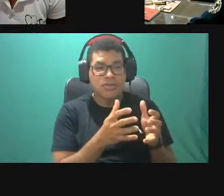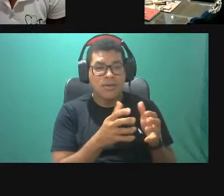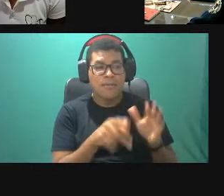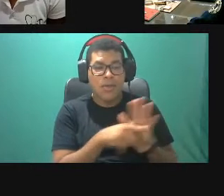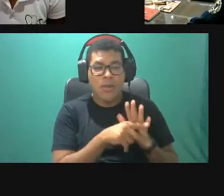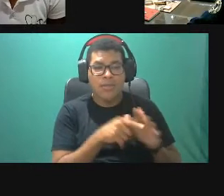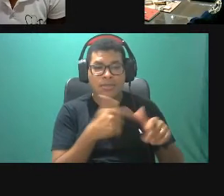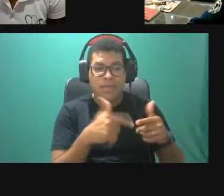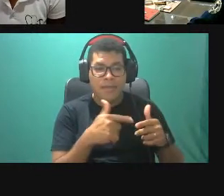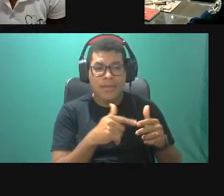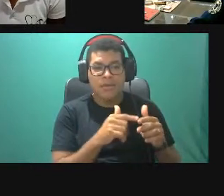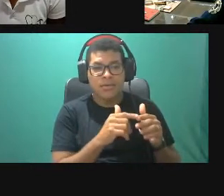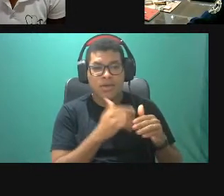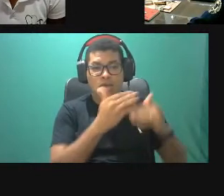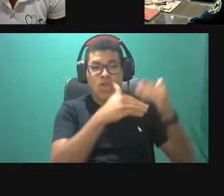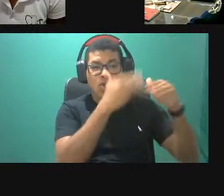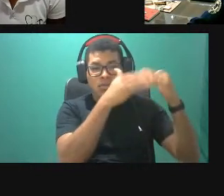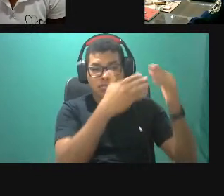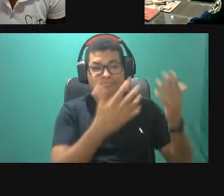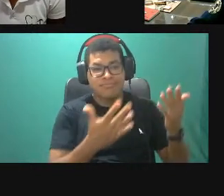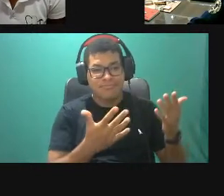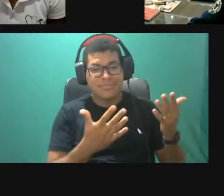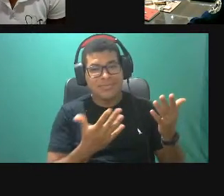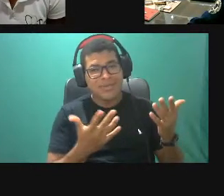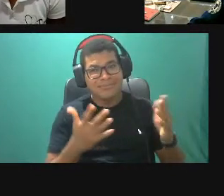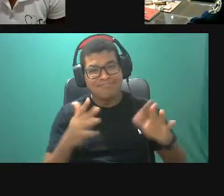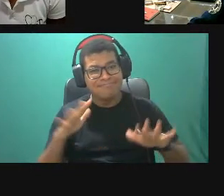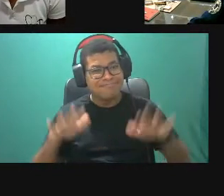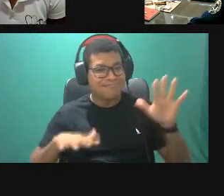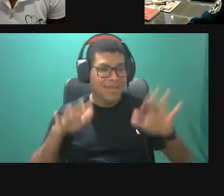É bem heterogêneo isso.